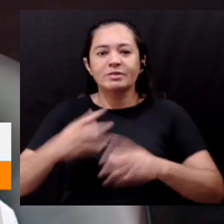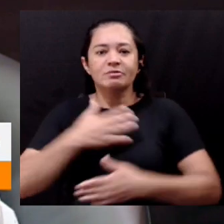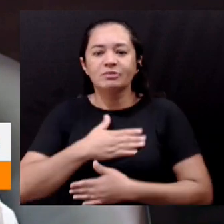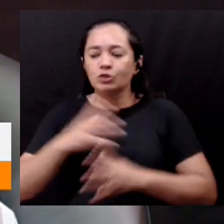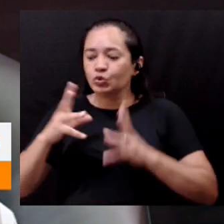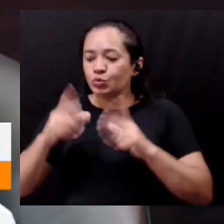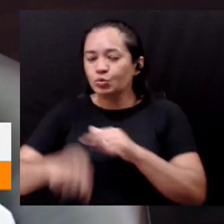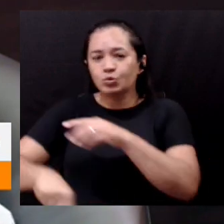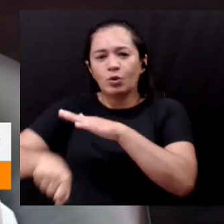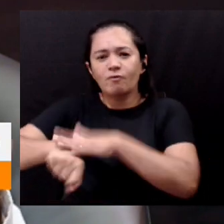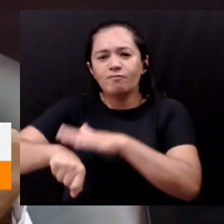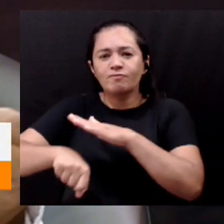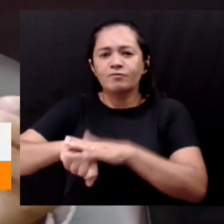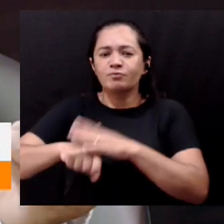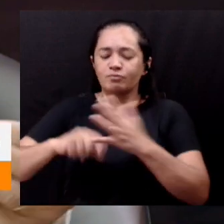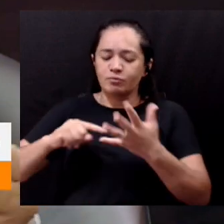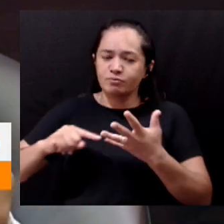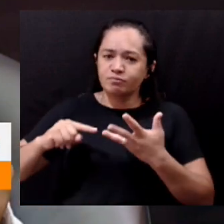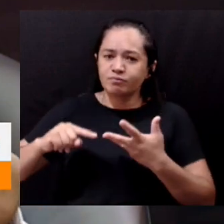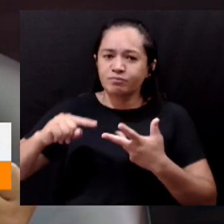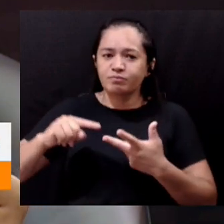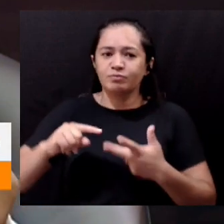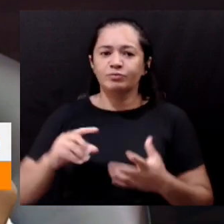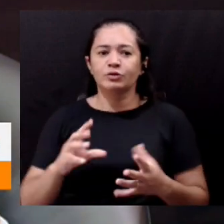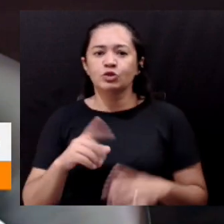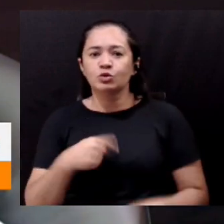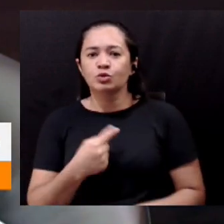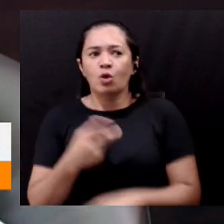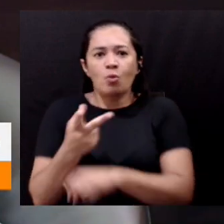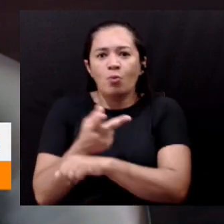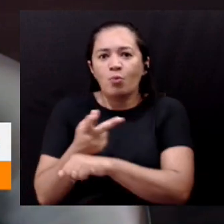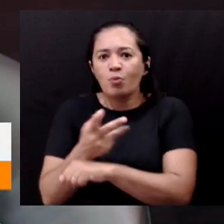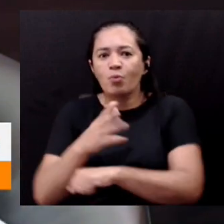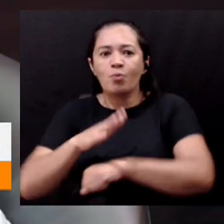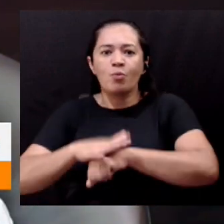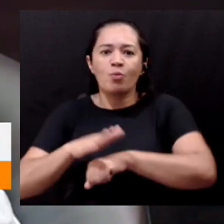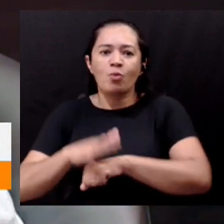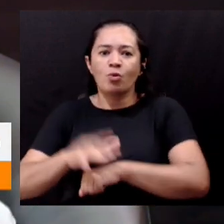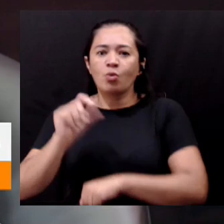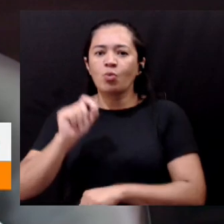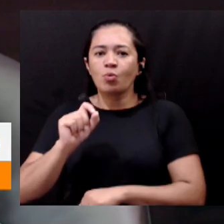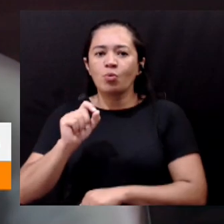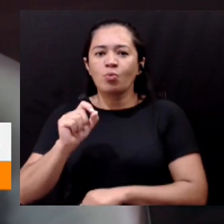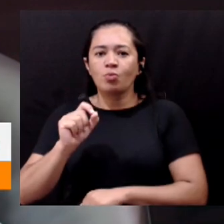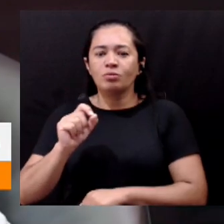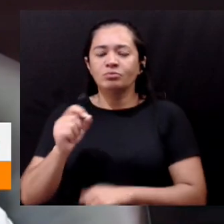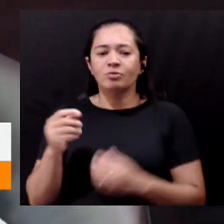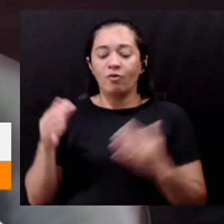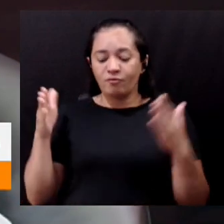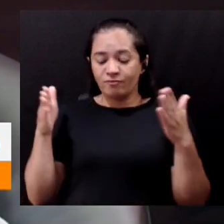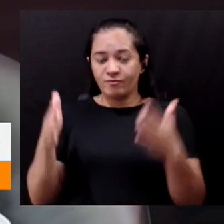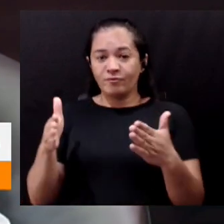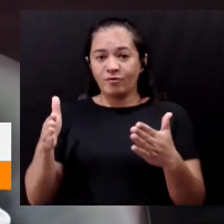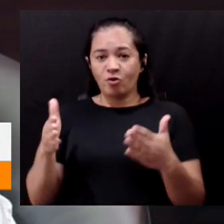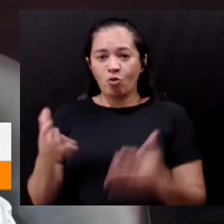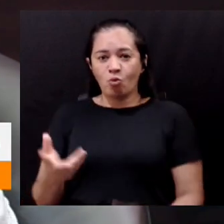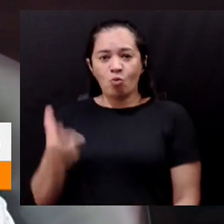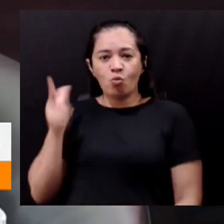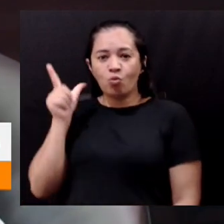tudo que nós buscamos fazer é justamente para isso, para que obtemos